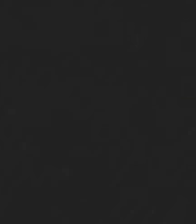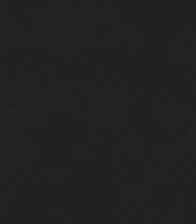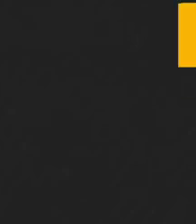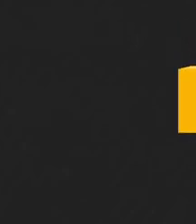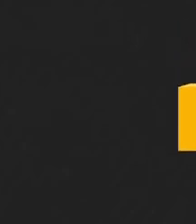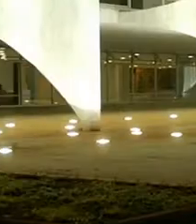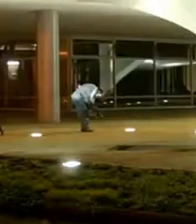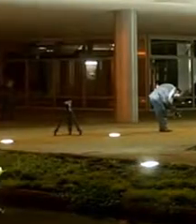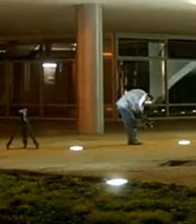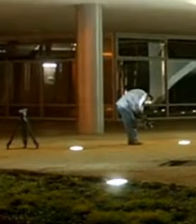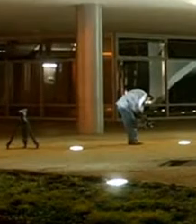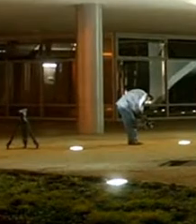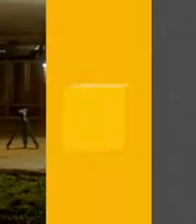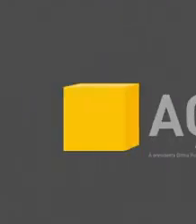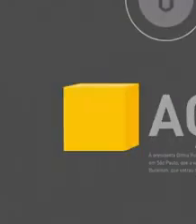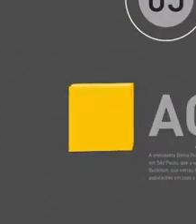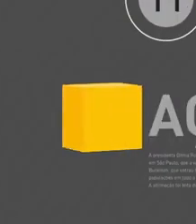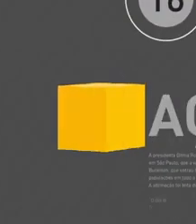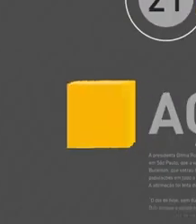ae